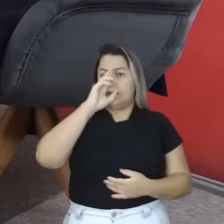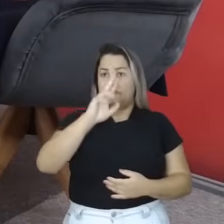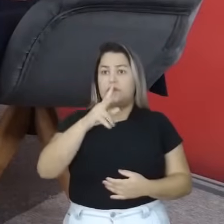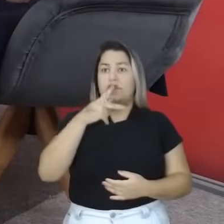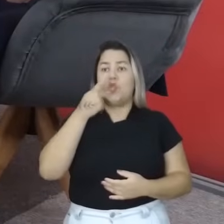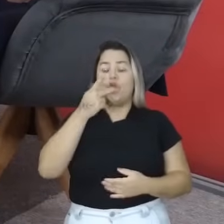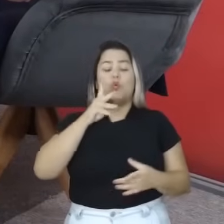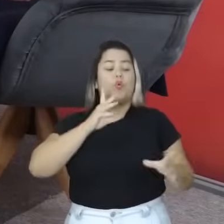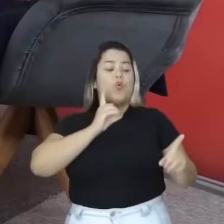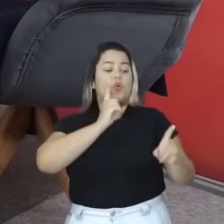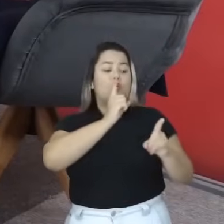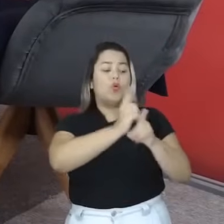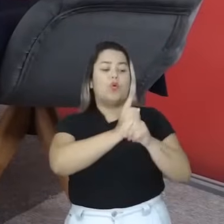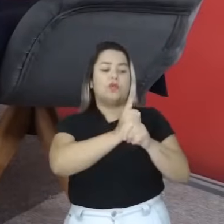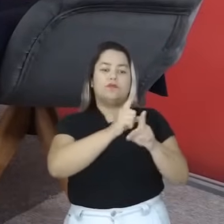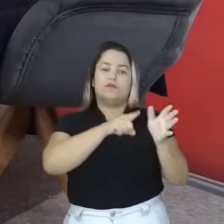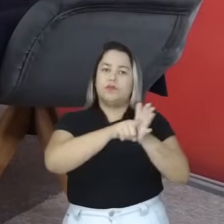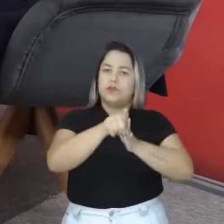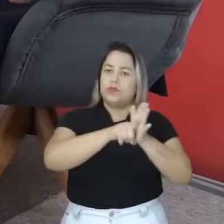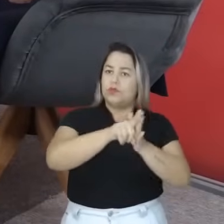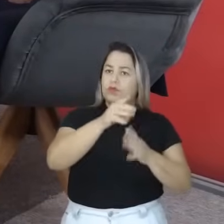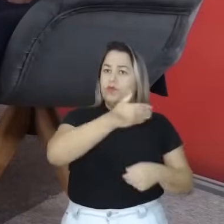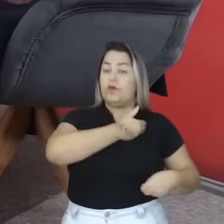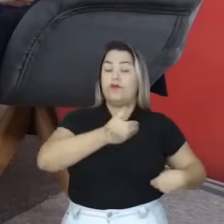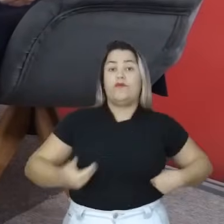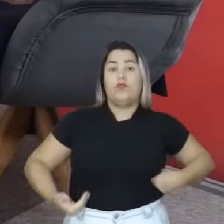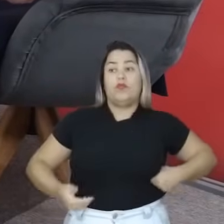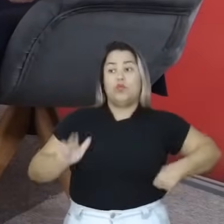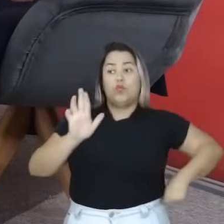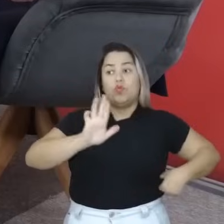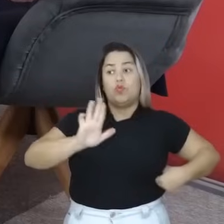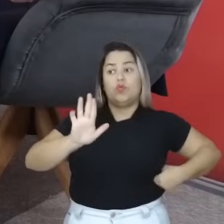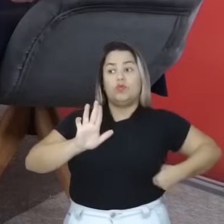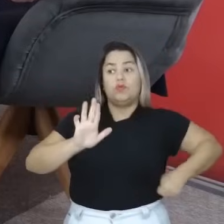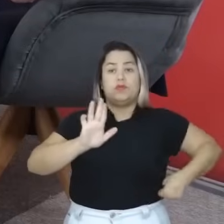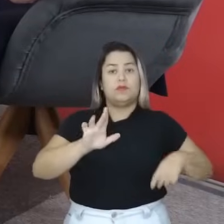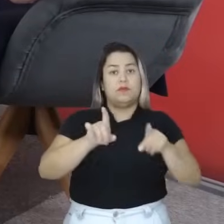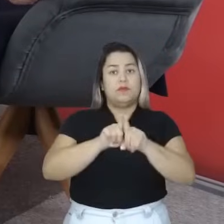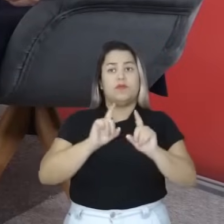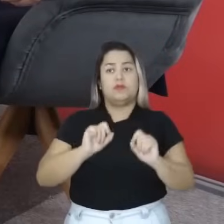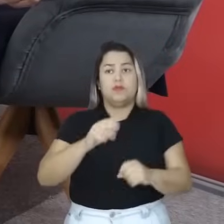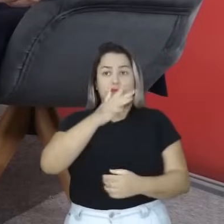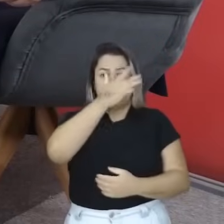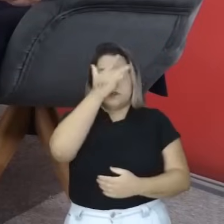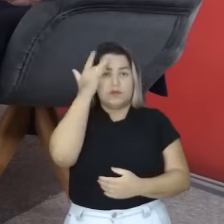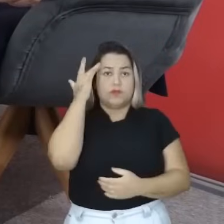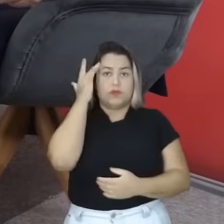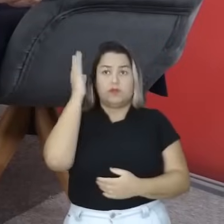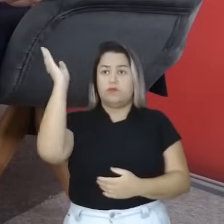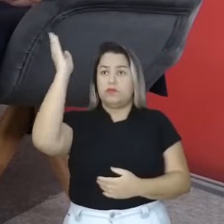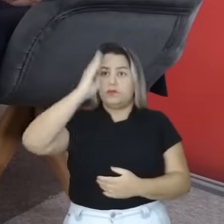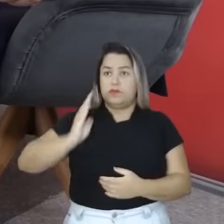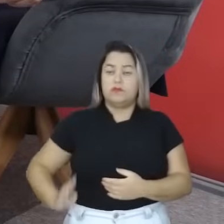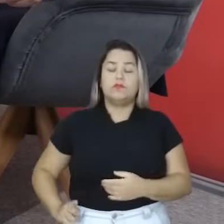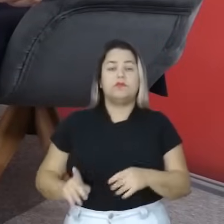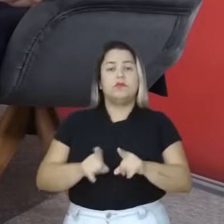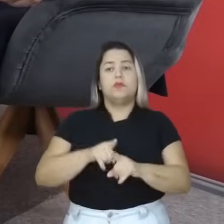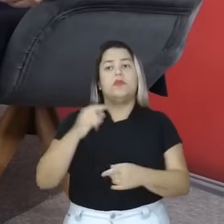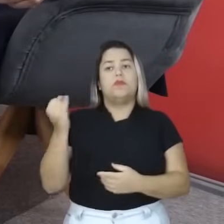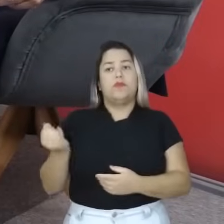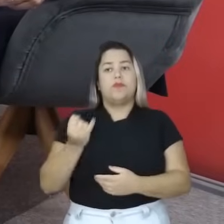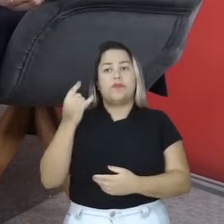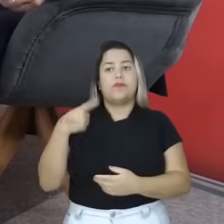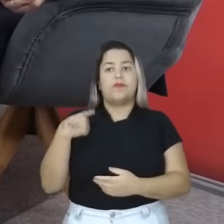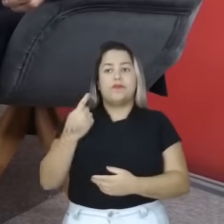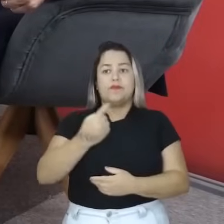O encontro entre o plano do governo Lula com a expectativa do cidadão e da cidadã brasileira. Isso é muito importante para a